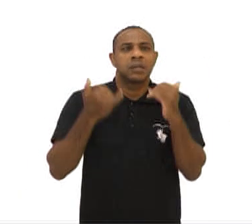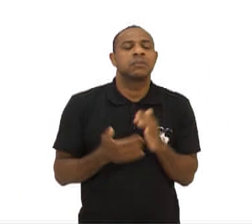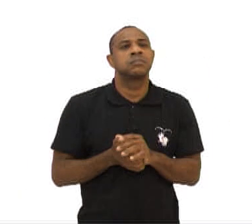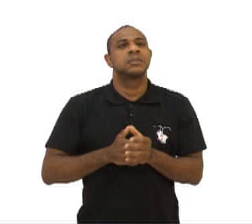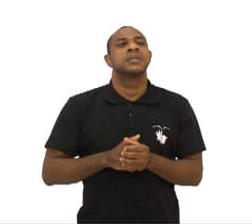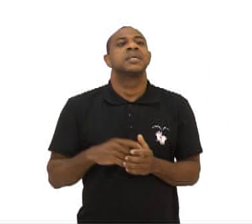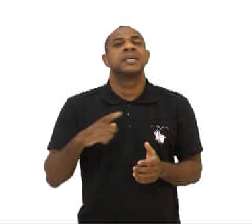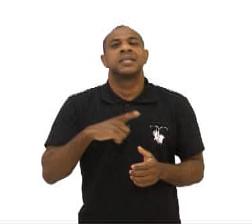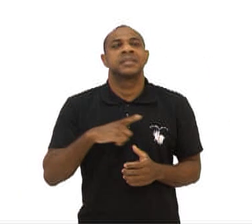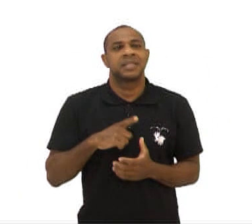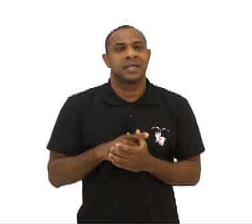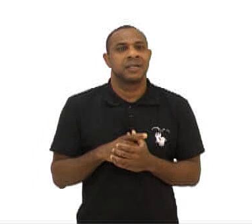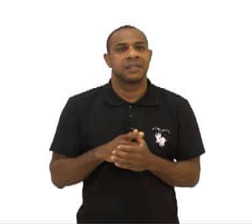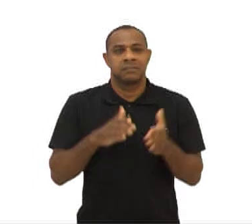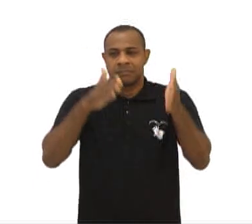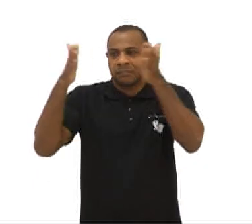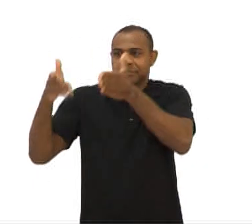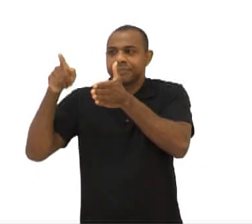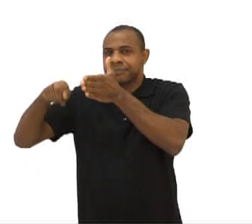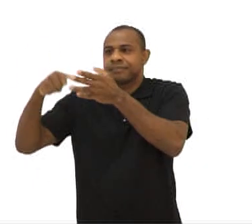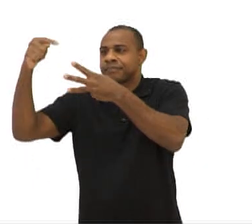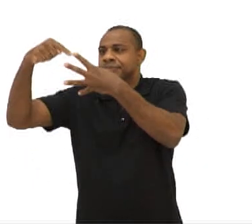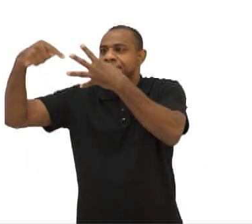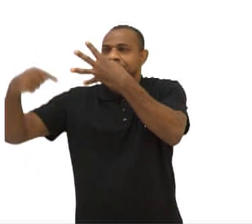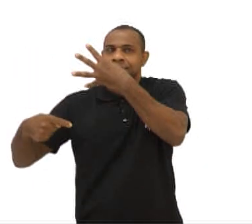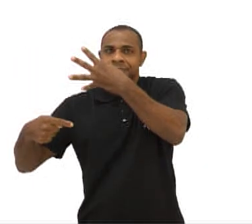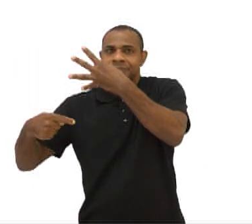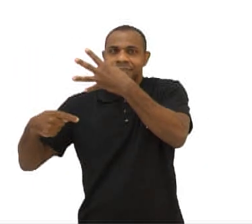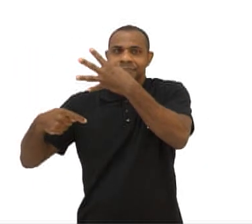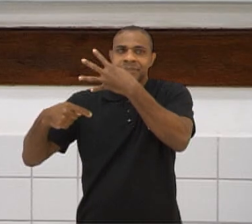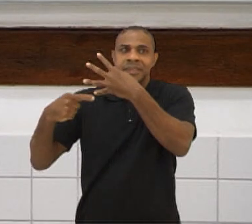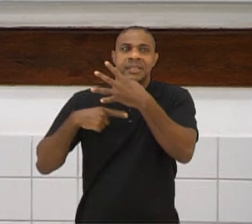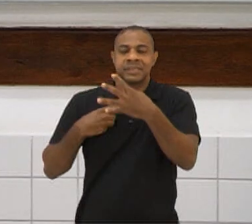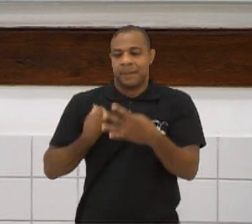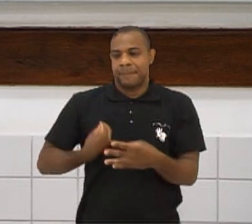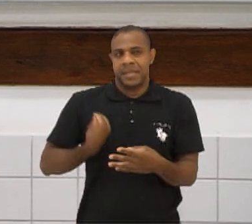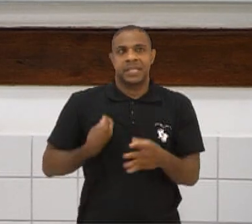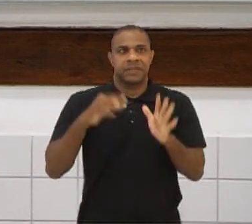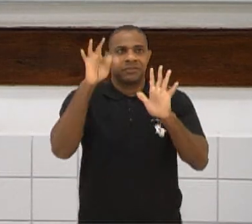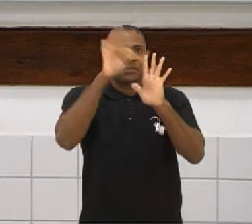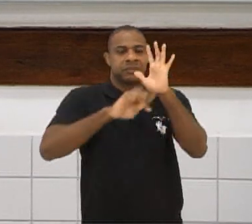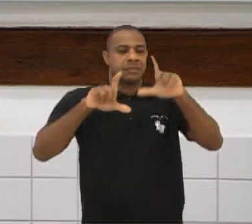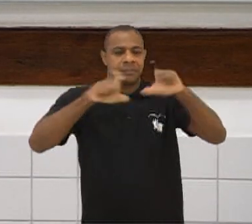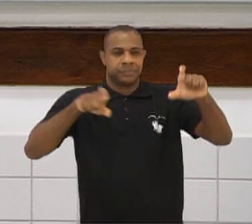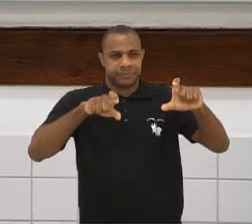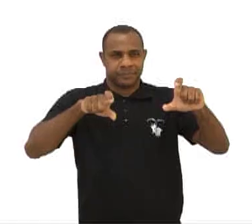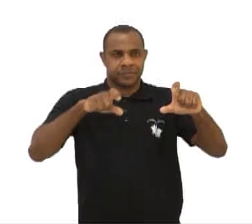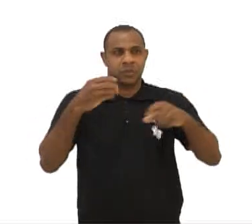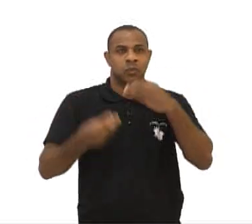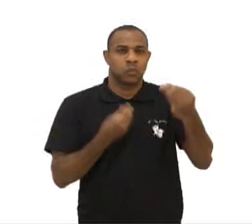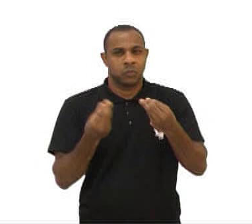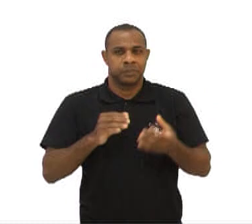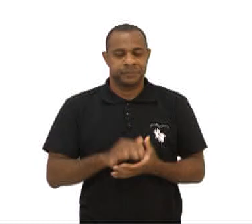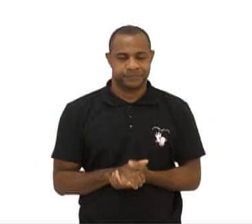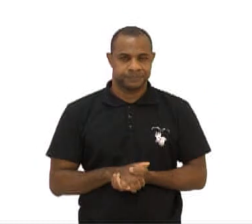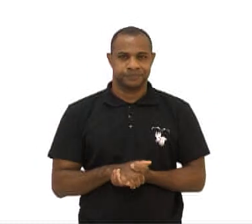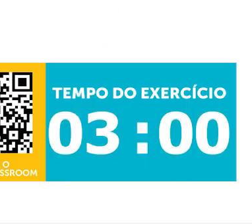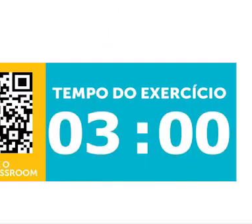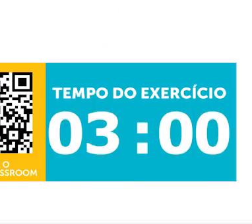pirâmide ao lado estão presentes neste fragmento? Eu vou deixar vocês pensando aí, tentando resolver essa atividade.